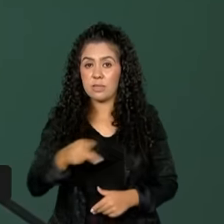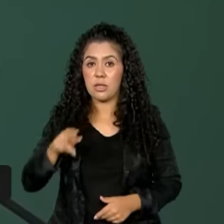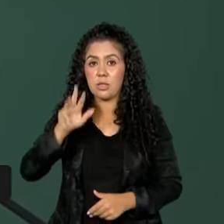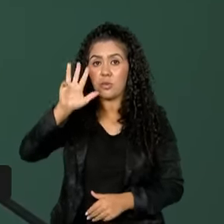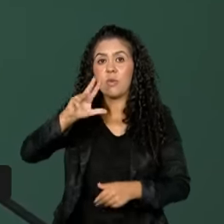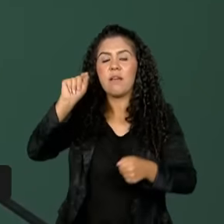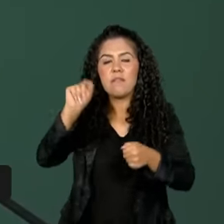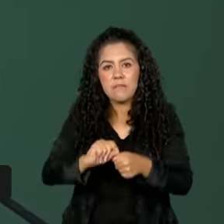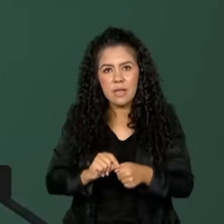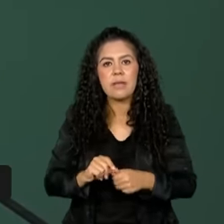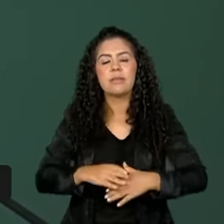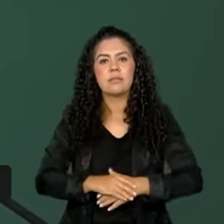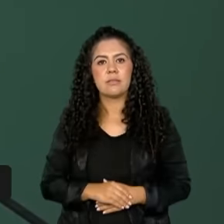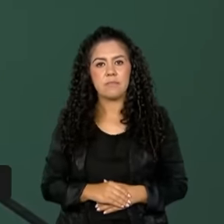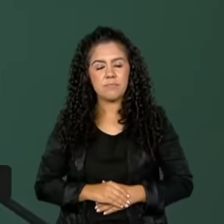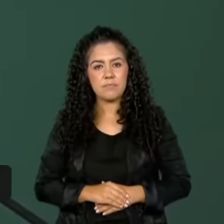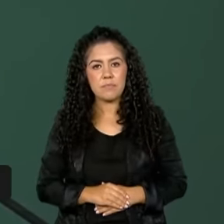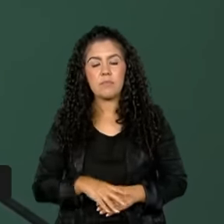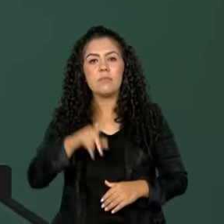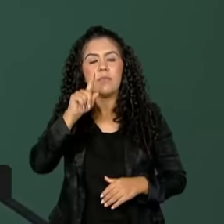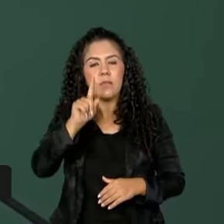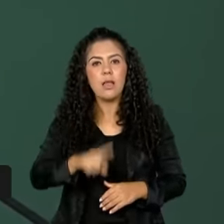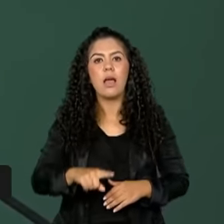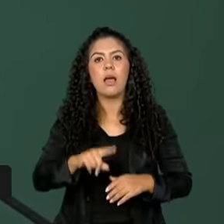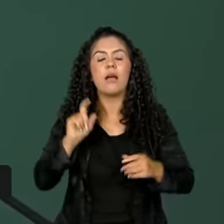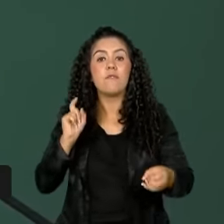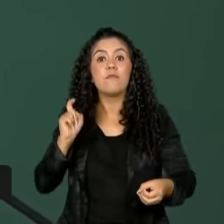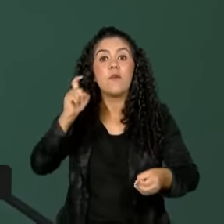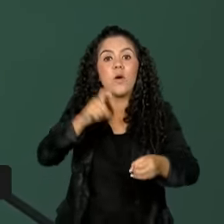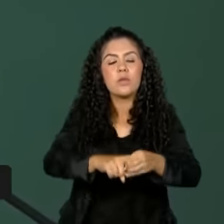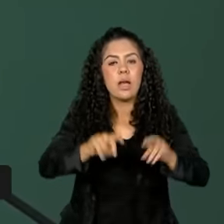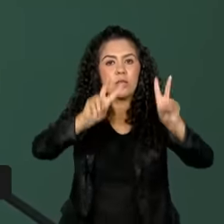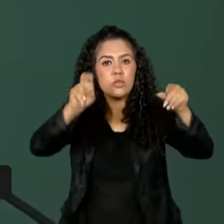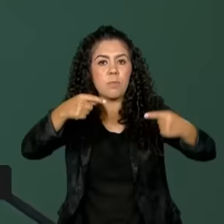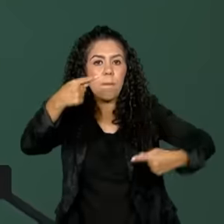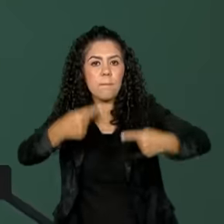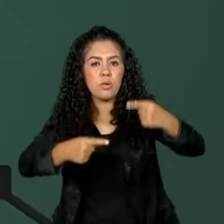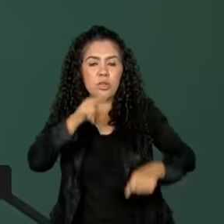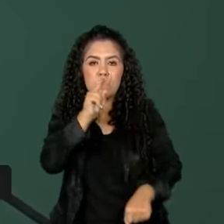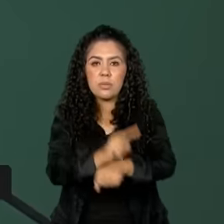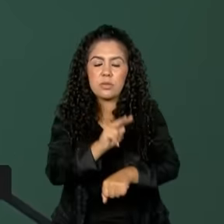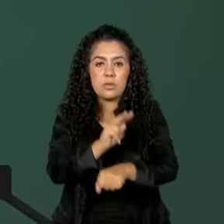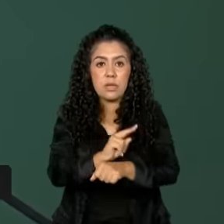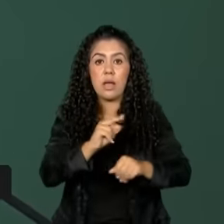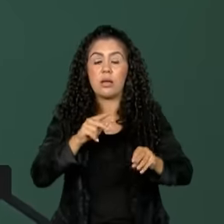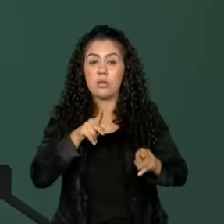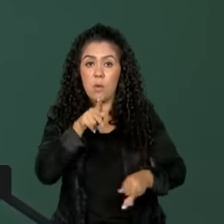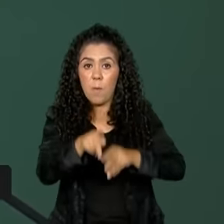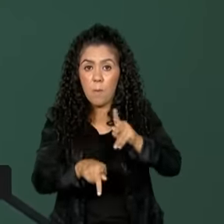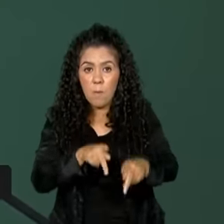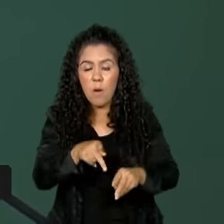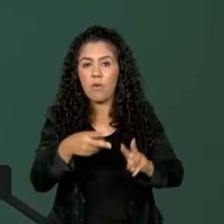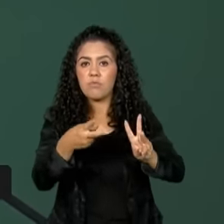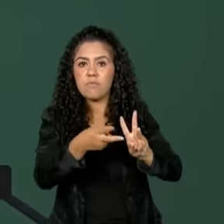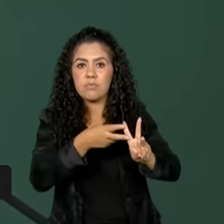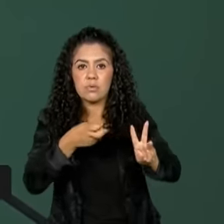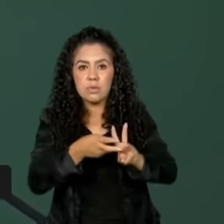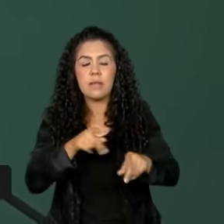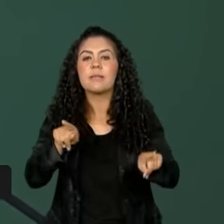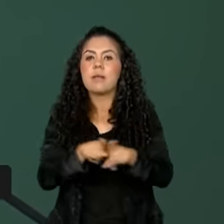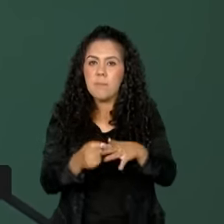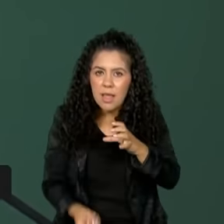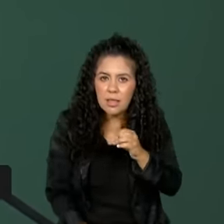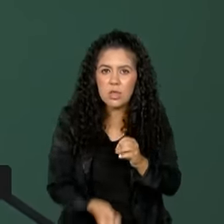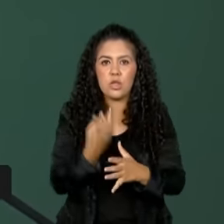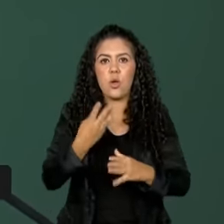das florestas é a retomada das políticas de proteção aos povos originários, criando o Ministério dos